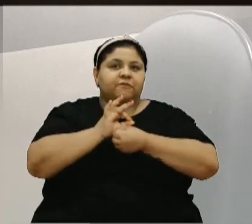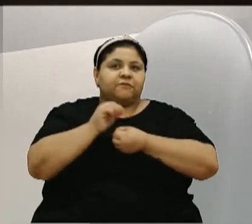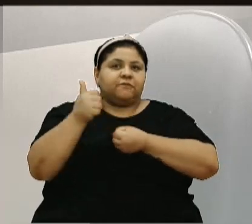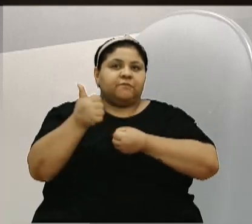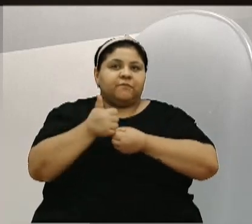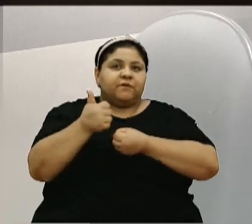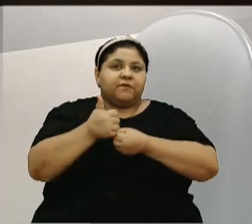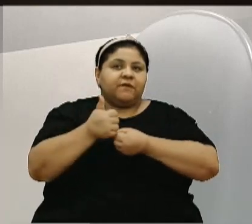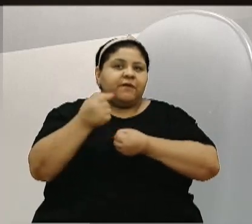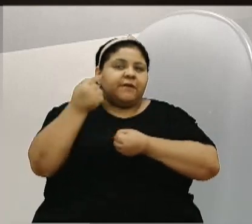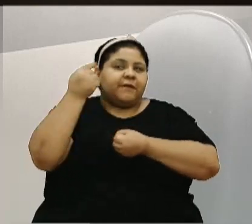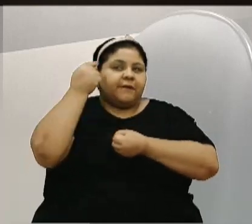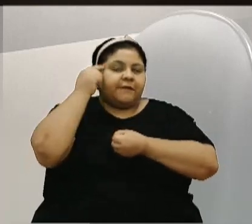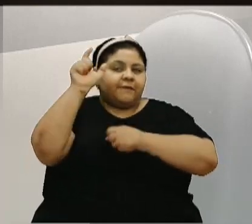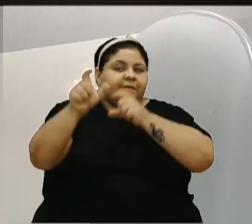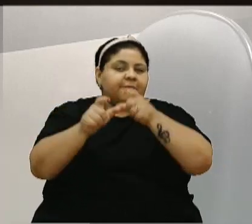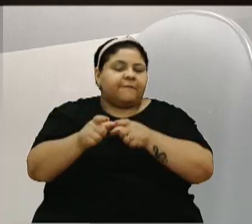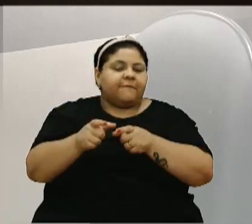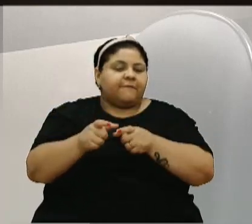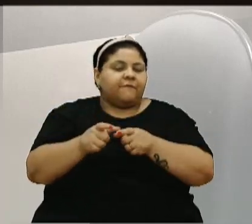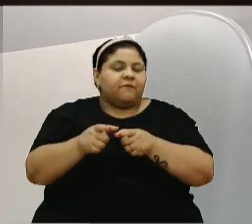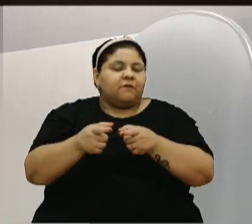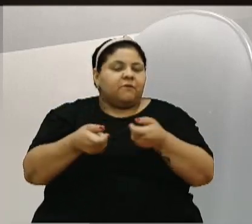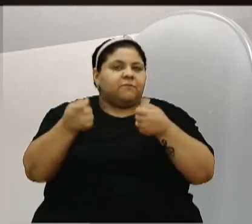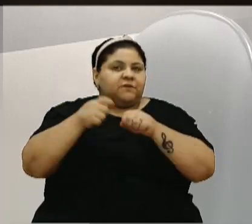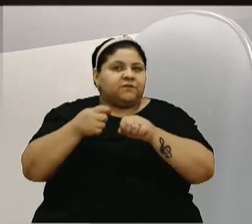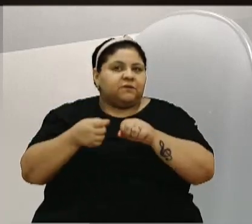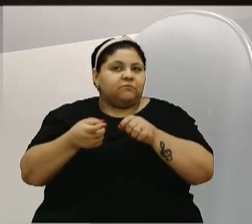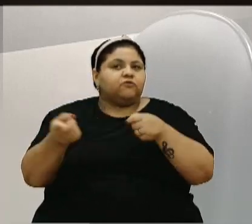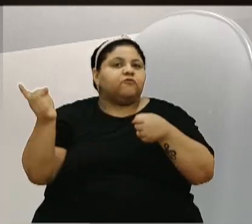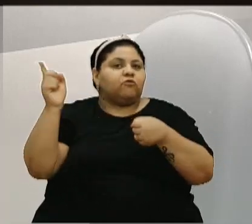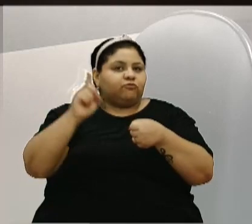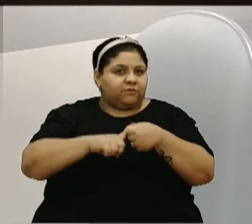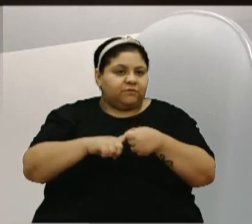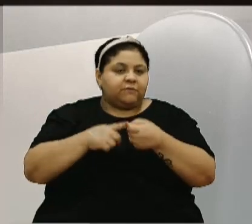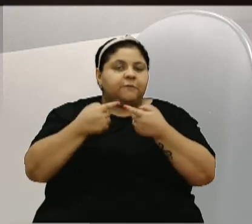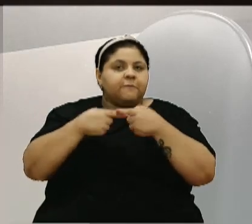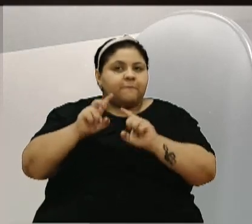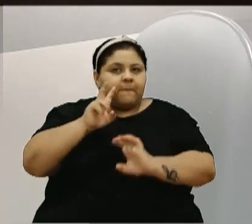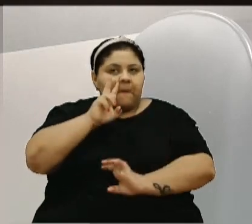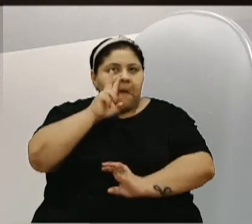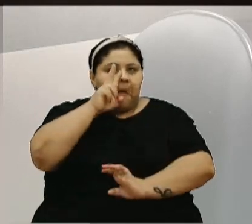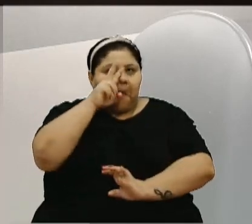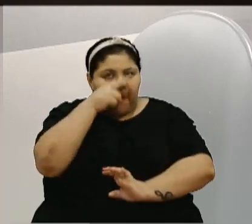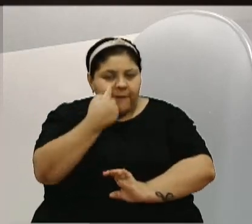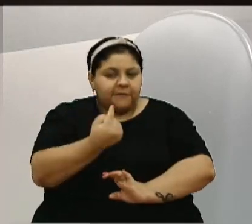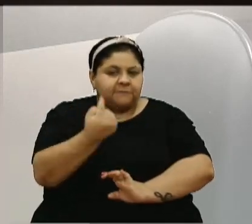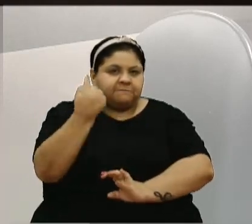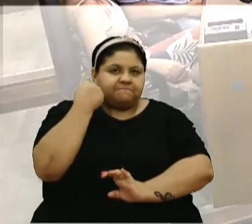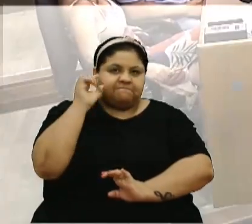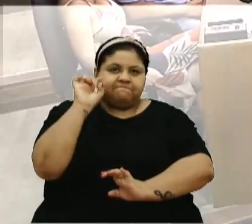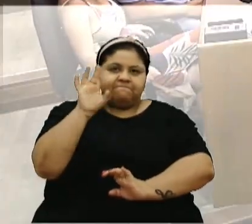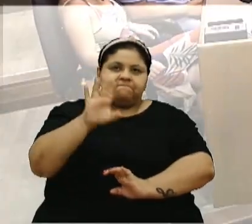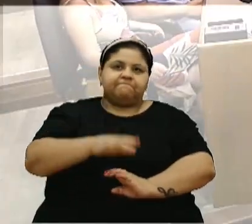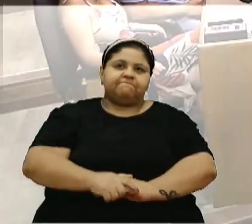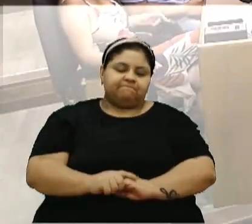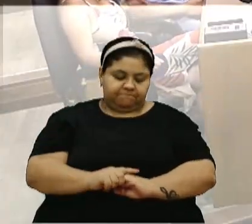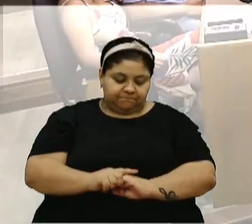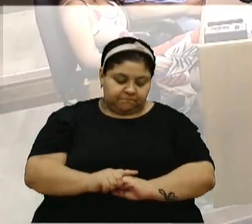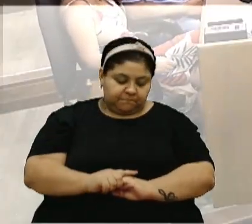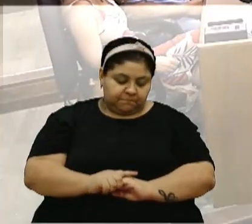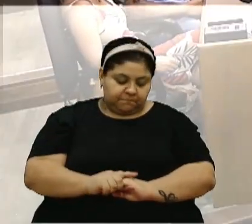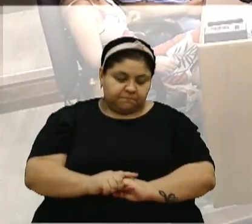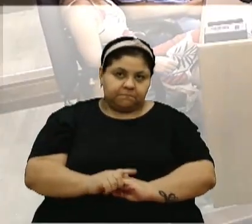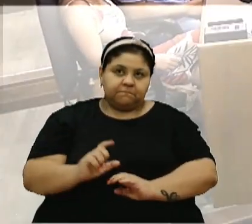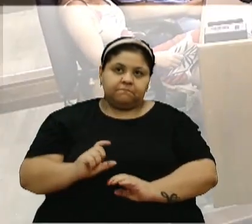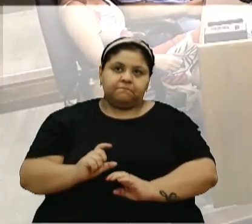que o povo lembra, precisamos voltar a isso, já está voltando, mas com a força que era anteriormente, era isso.